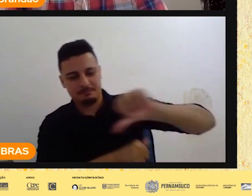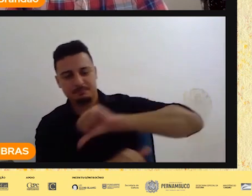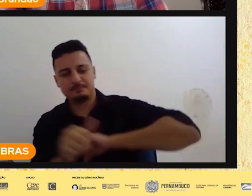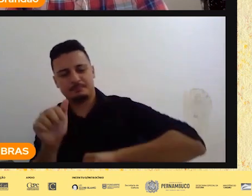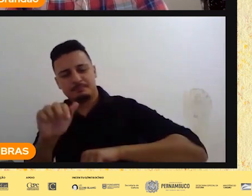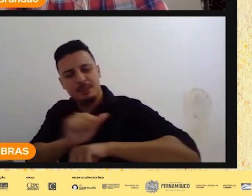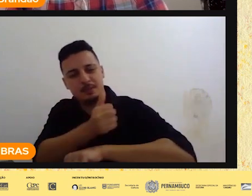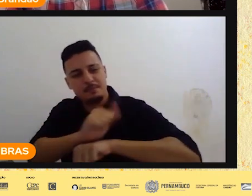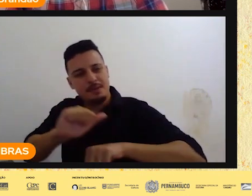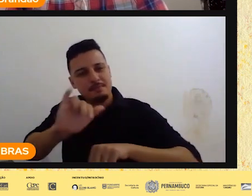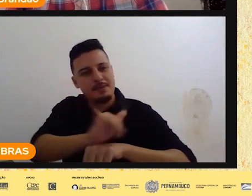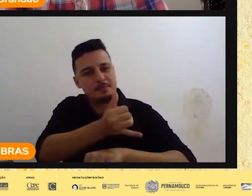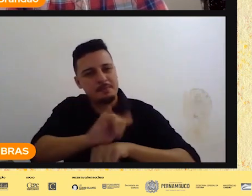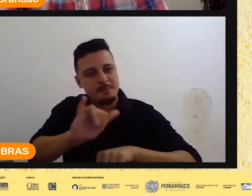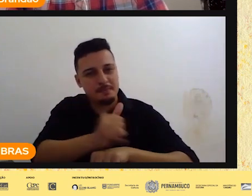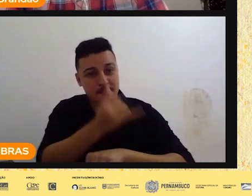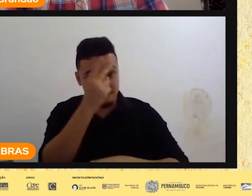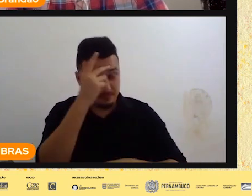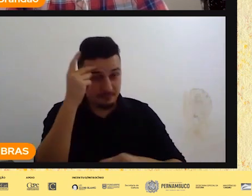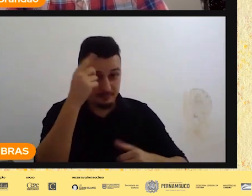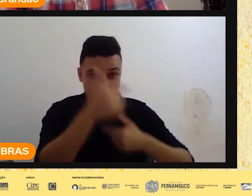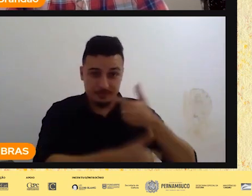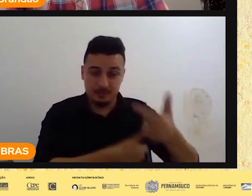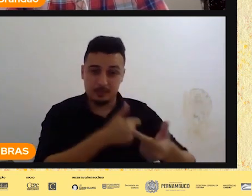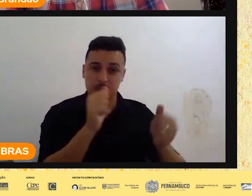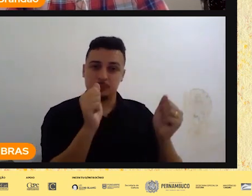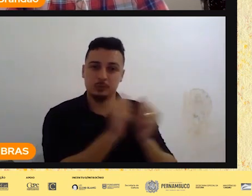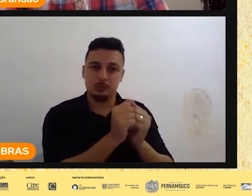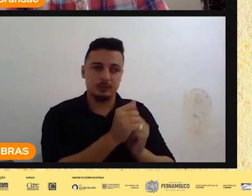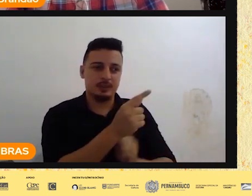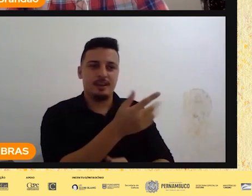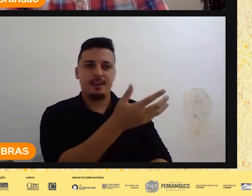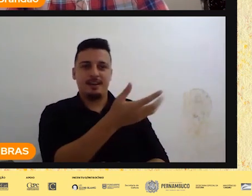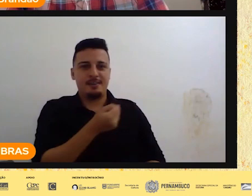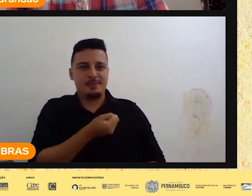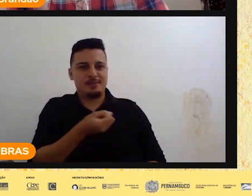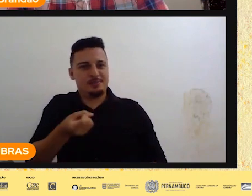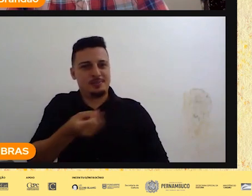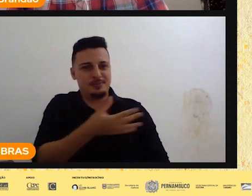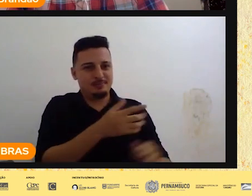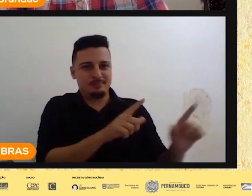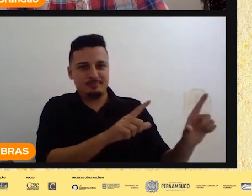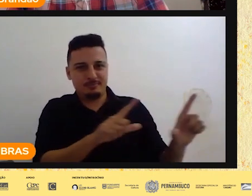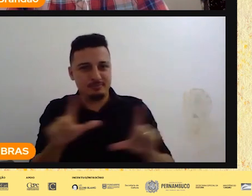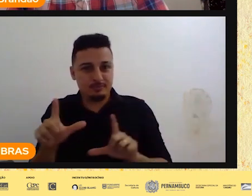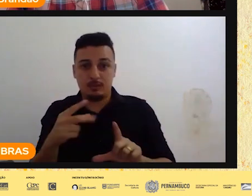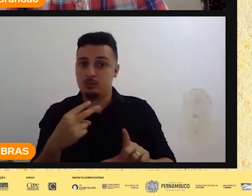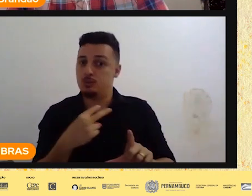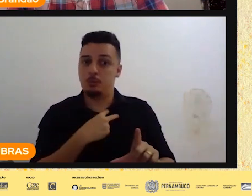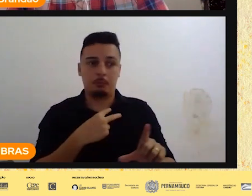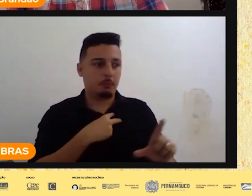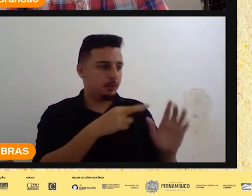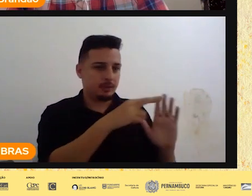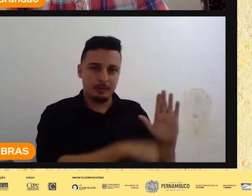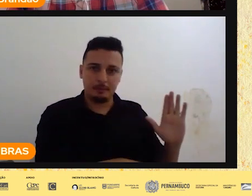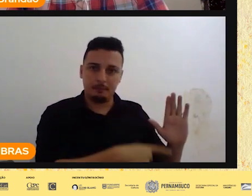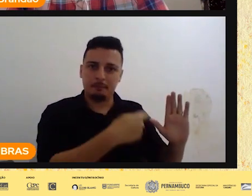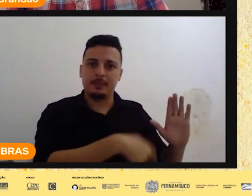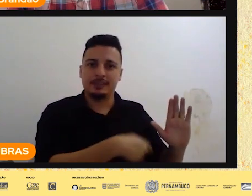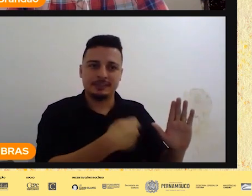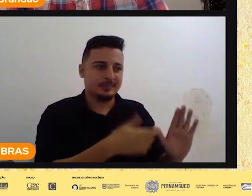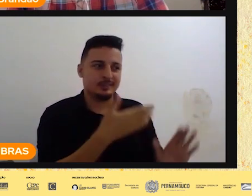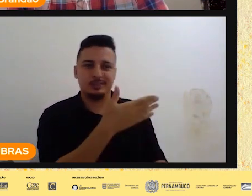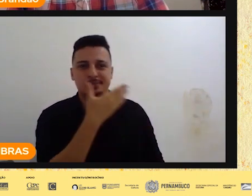os animadores que estão trabalhando com a gente, quando recebem cenas novas, eles não podem se guiar pelo roteiro, eles têm que seguir aquilo que o